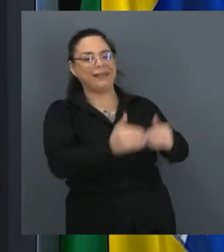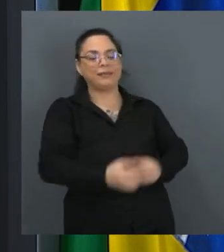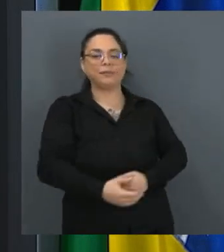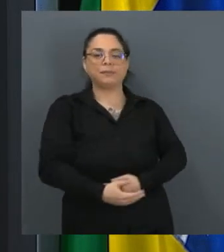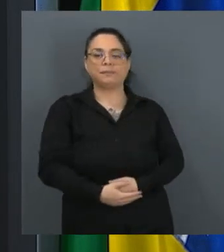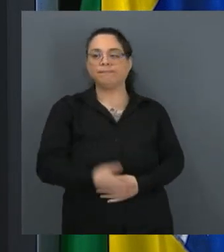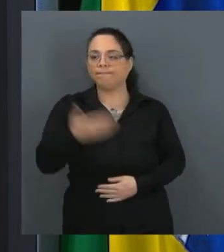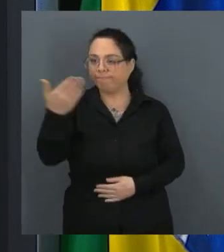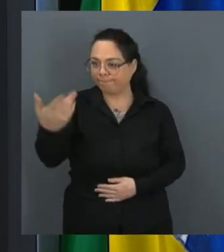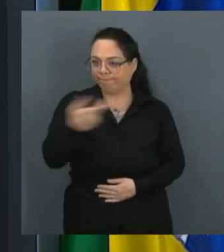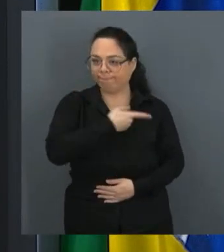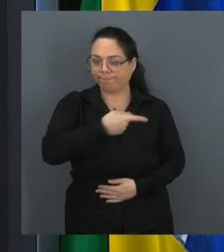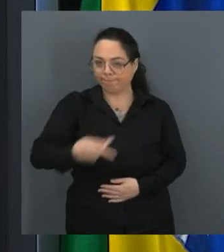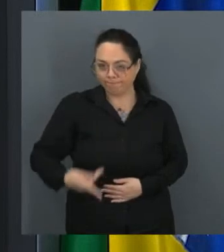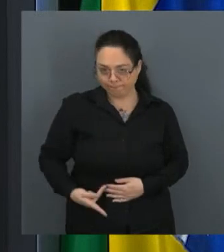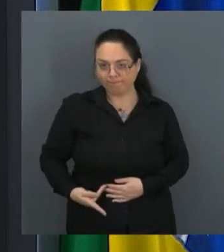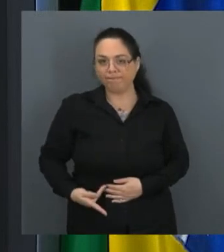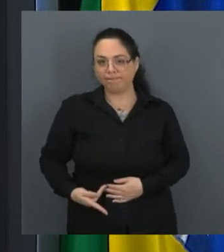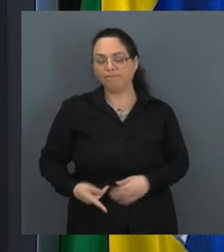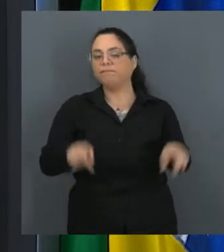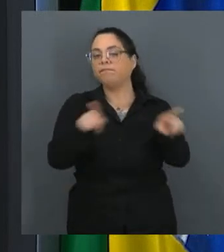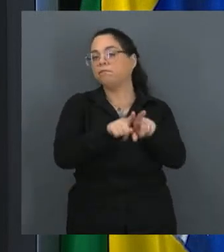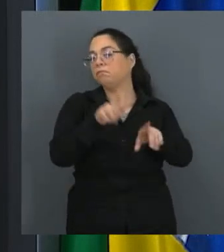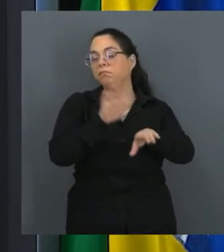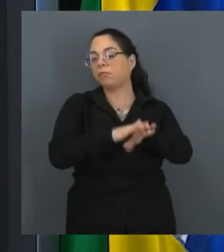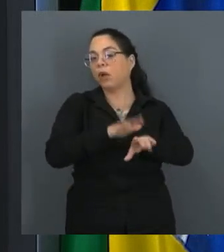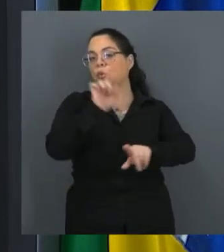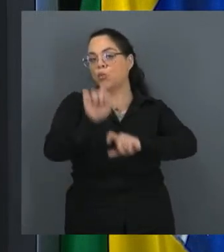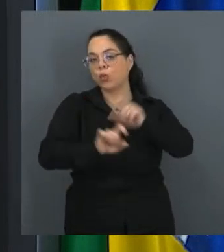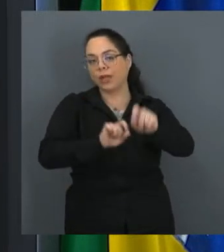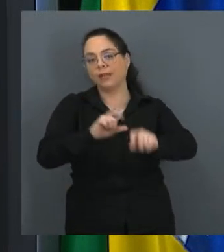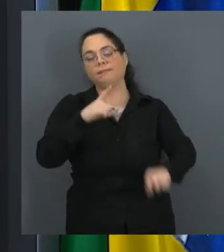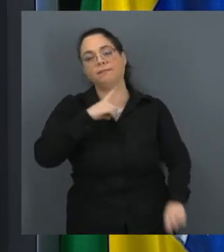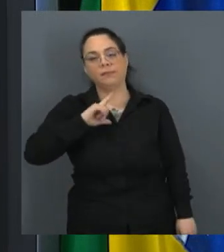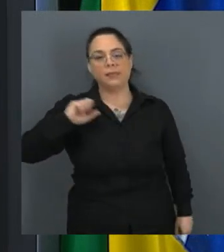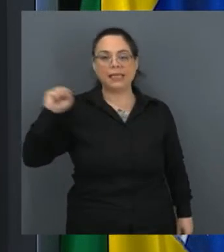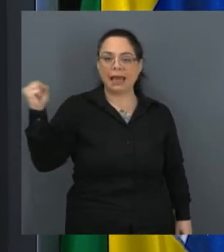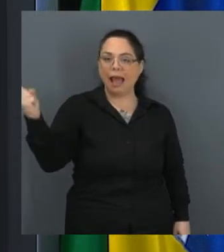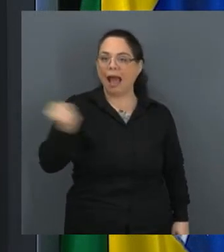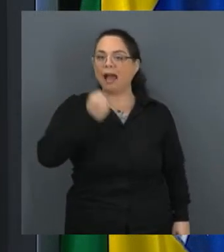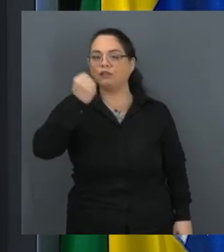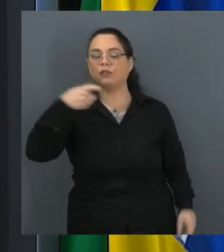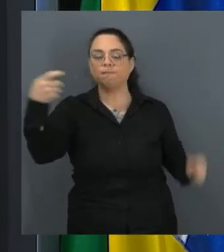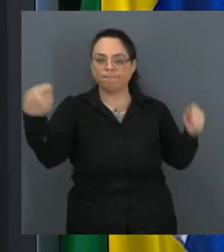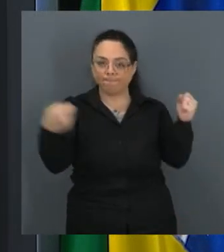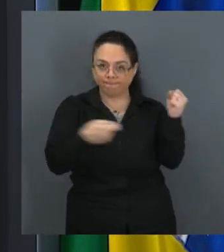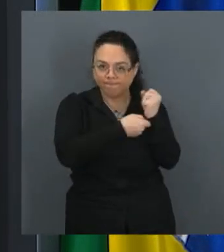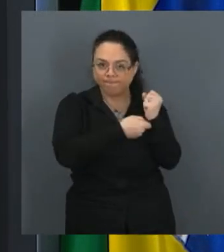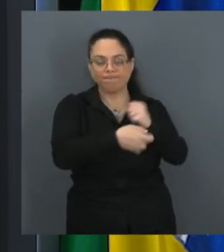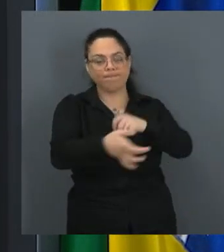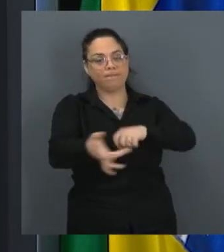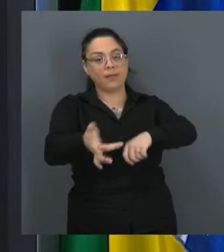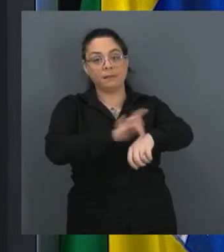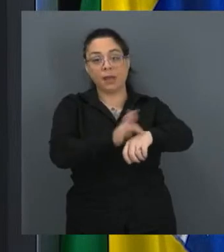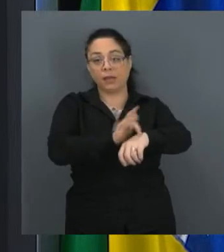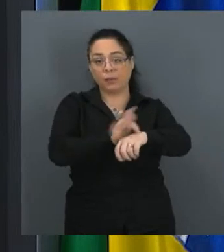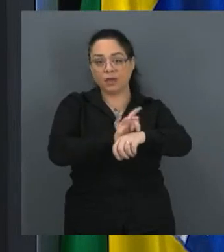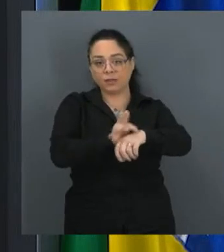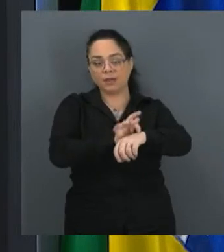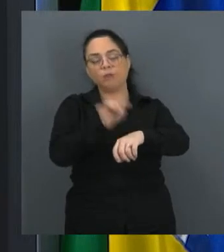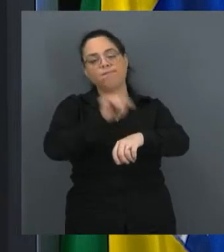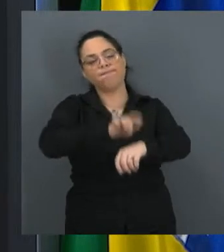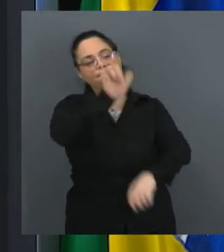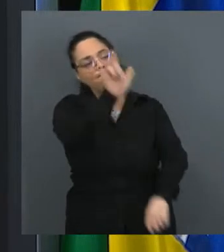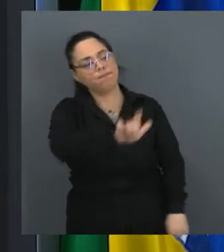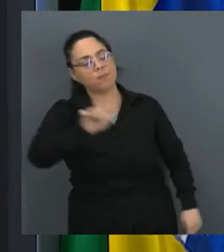Senhor presidente, além disso, a gravíssima denúncia de manipulação de milhares